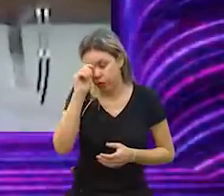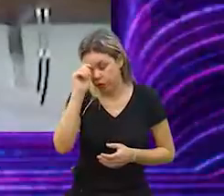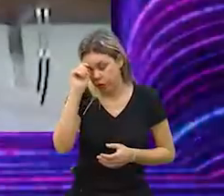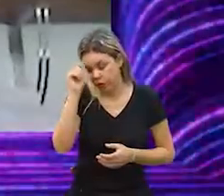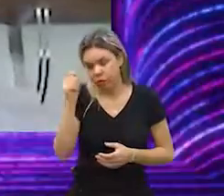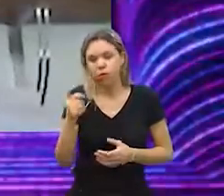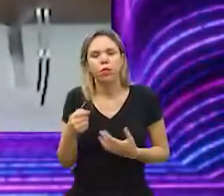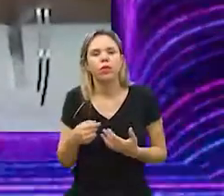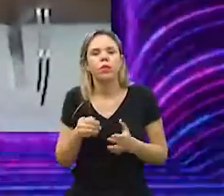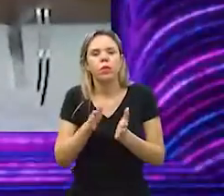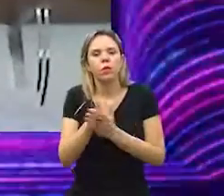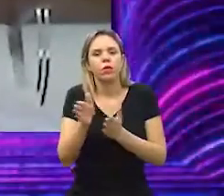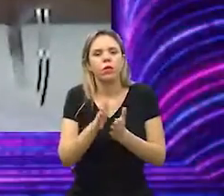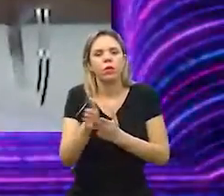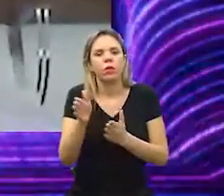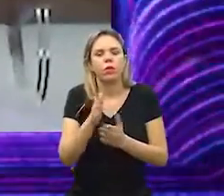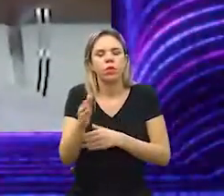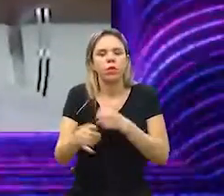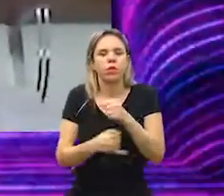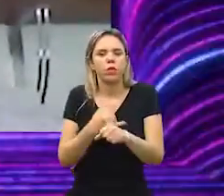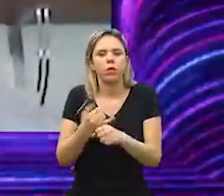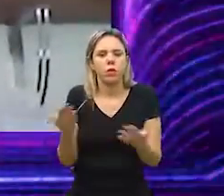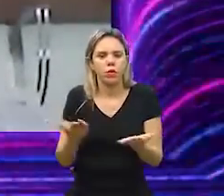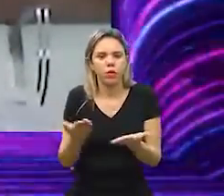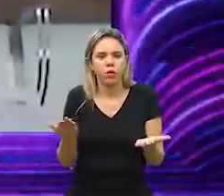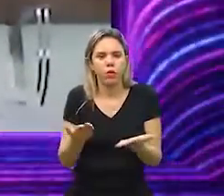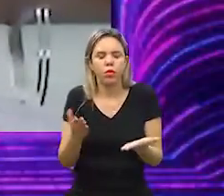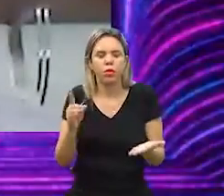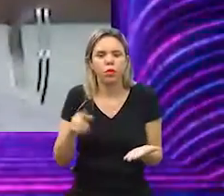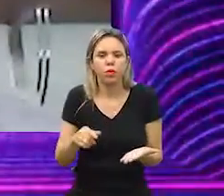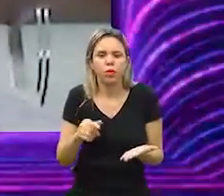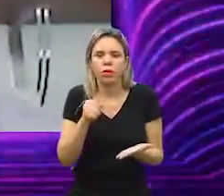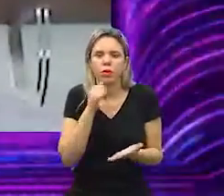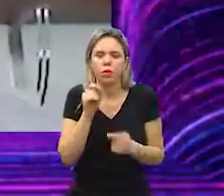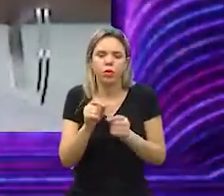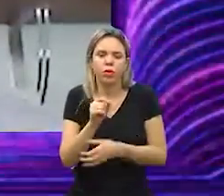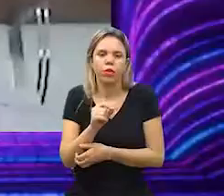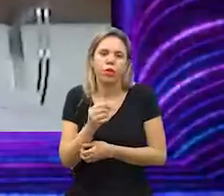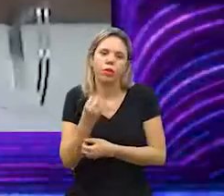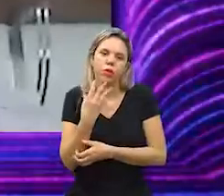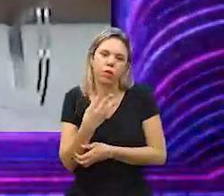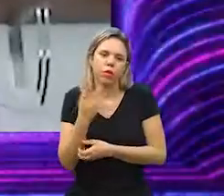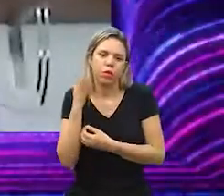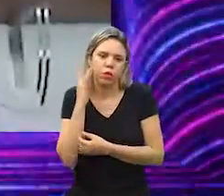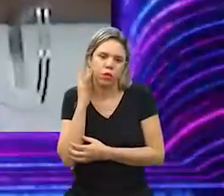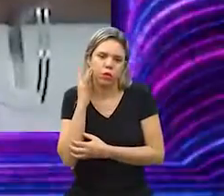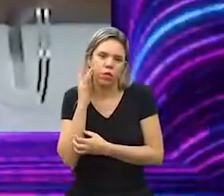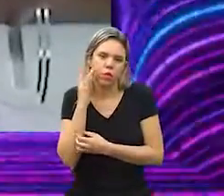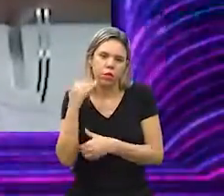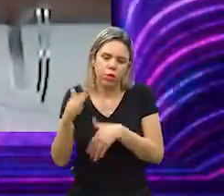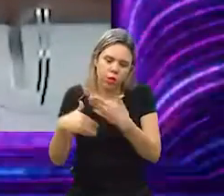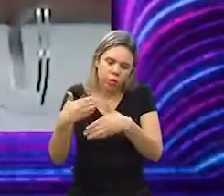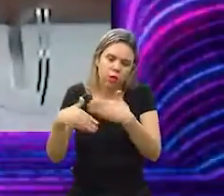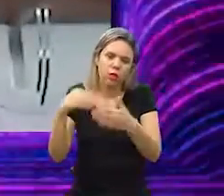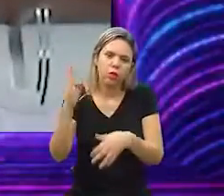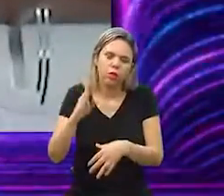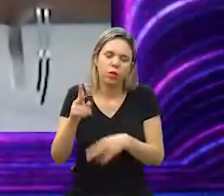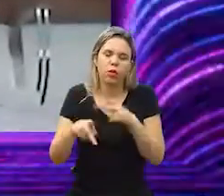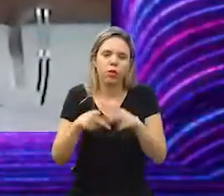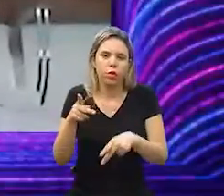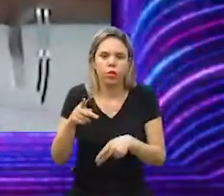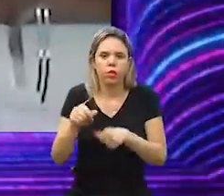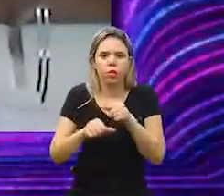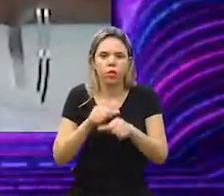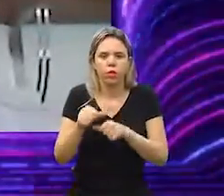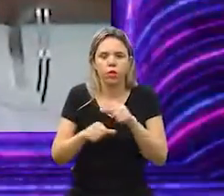e que começaram a publicar através de plataformas digitais e hoje estão nas editoras. Então, isso é muito bom. Eu acho que, gradualmente, o brasileiro está